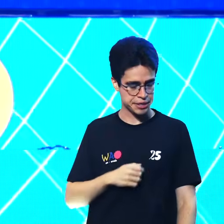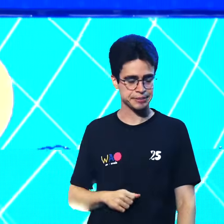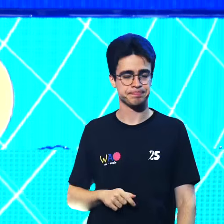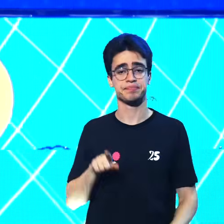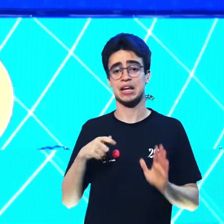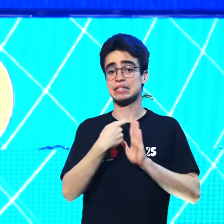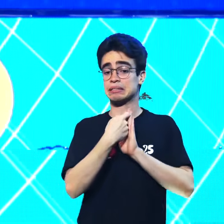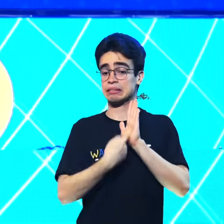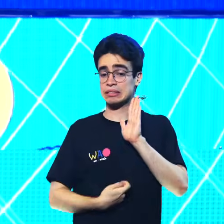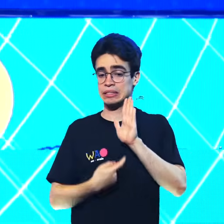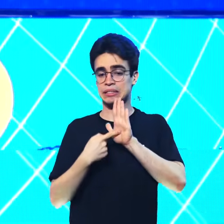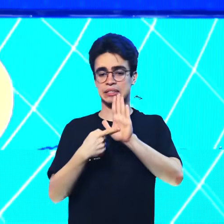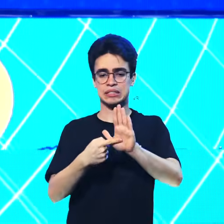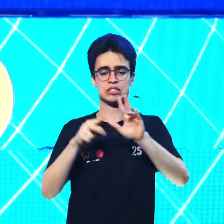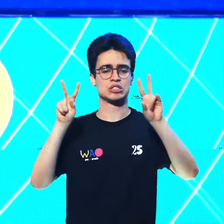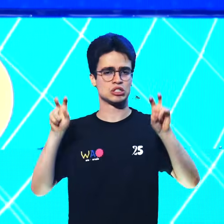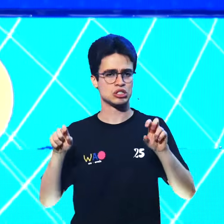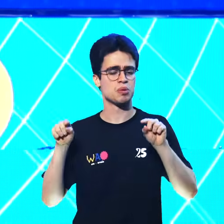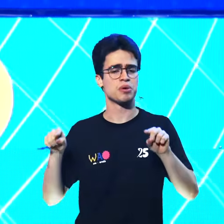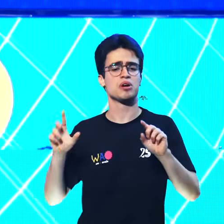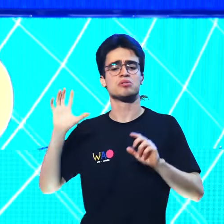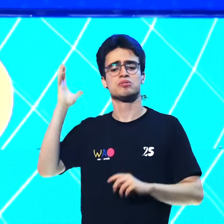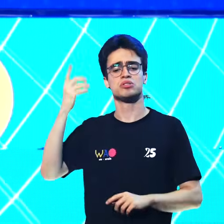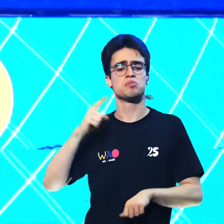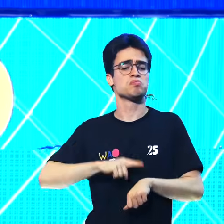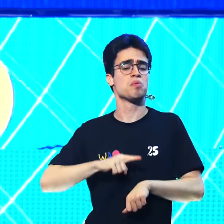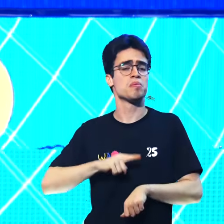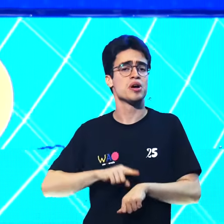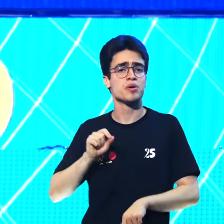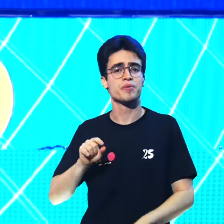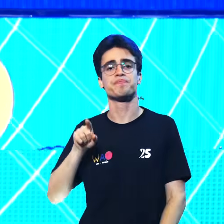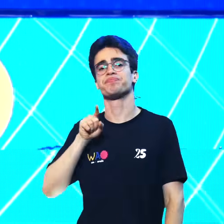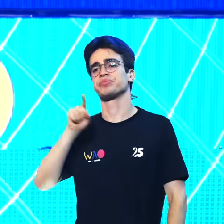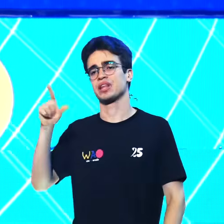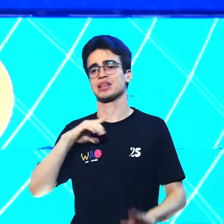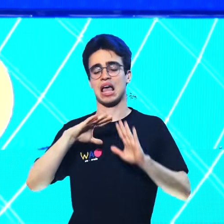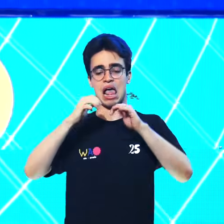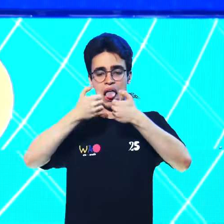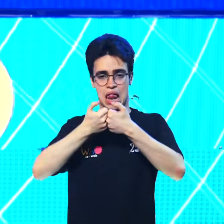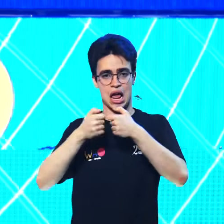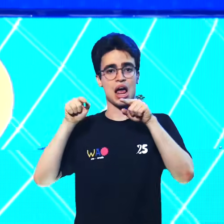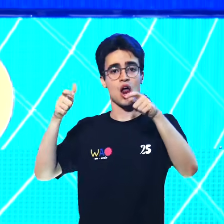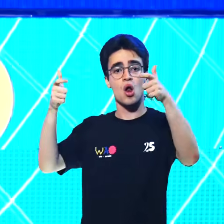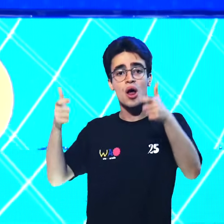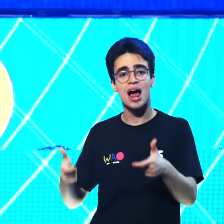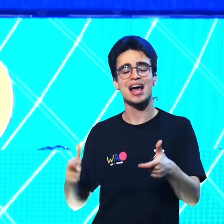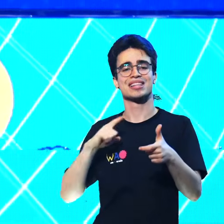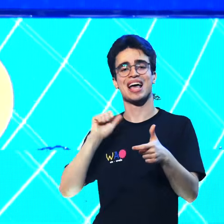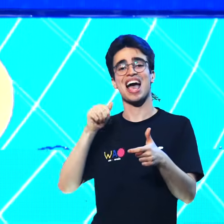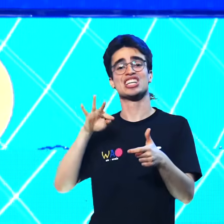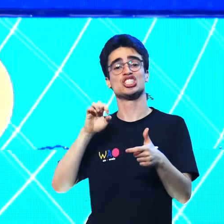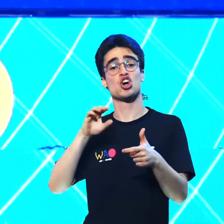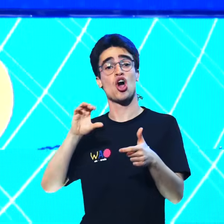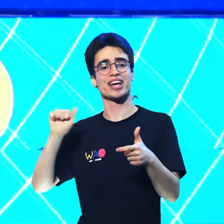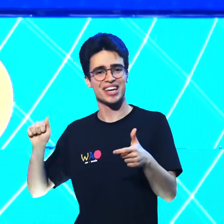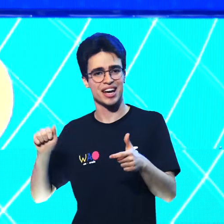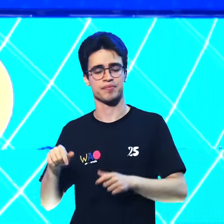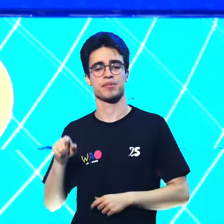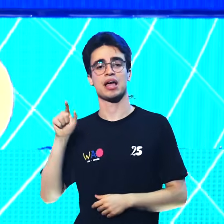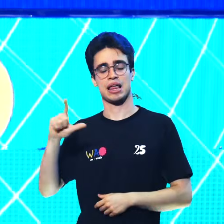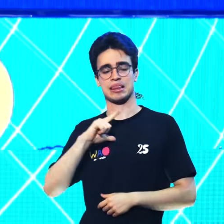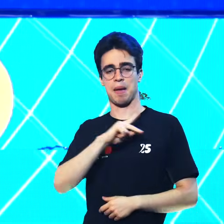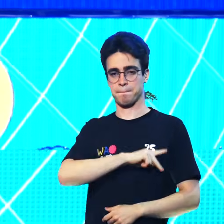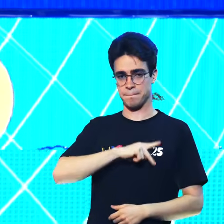registro desse sermão ocorre exatamente na sinagoga de Antioquia de Pisídia, onde Paulo e Barnabé estão